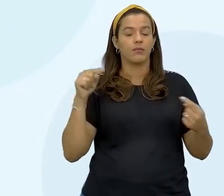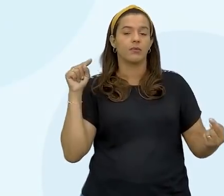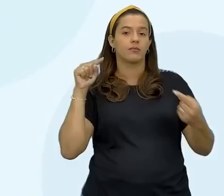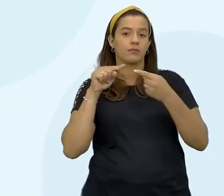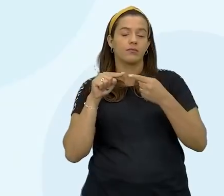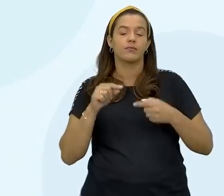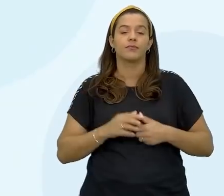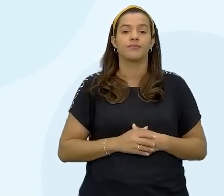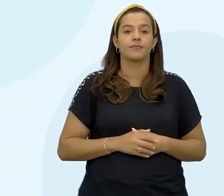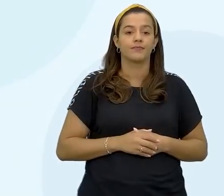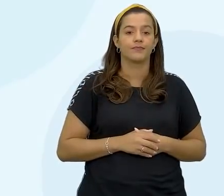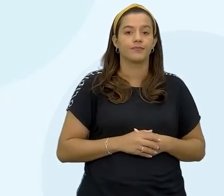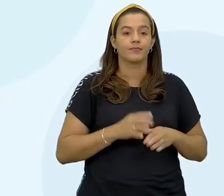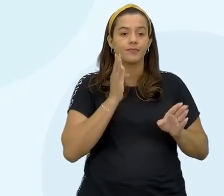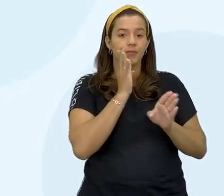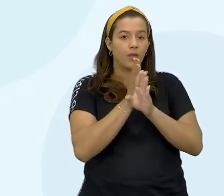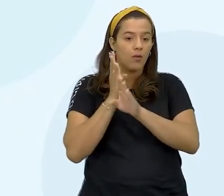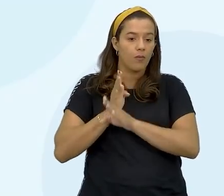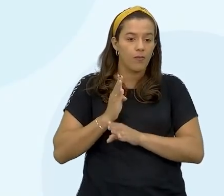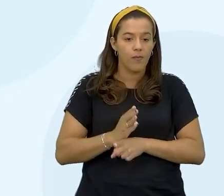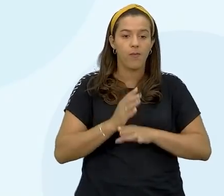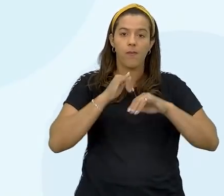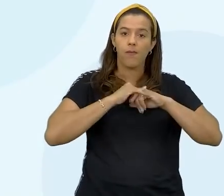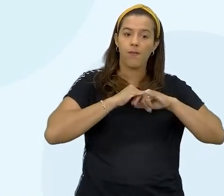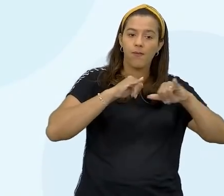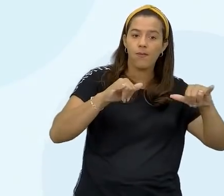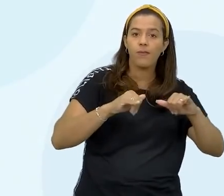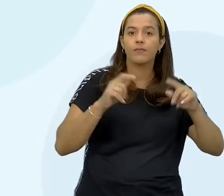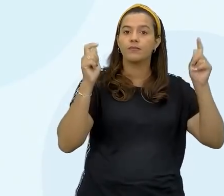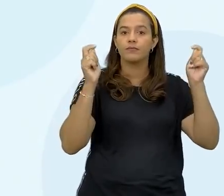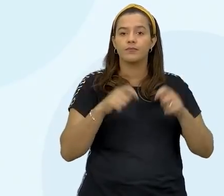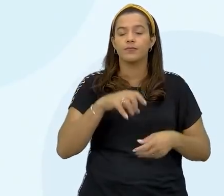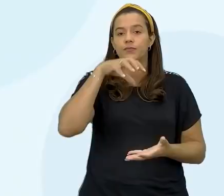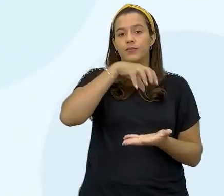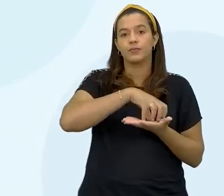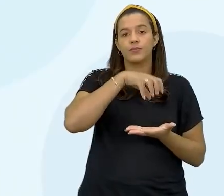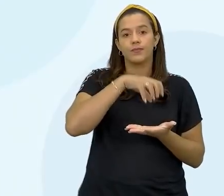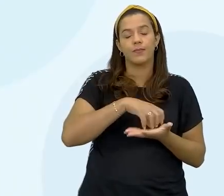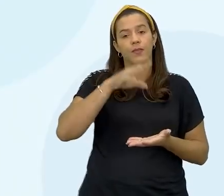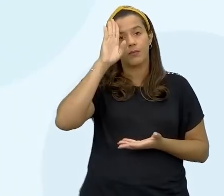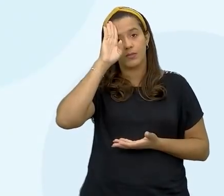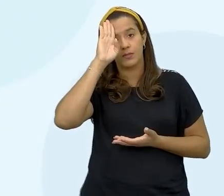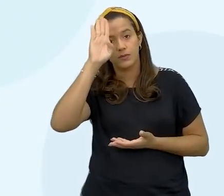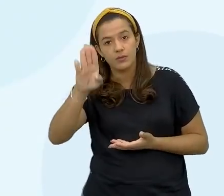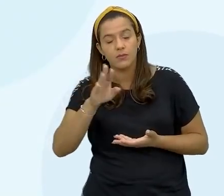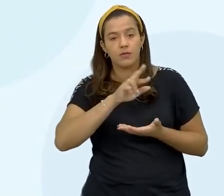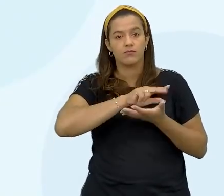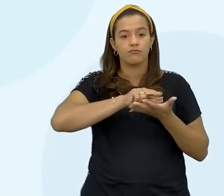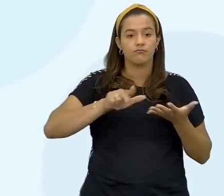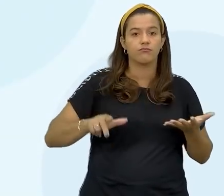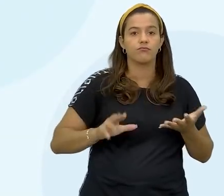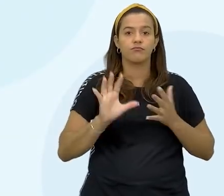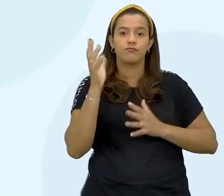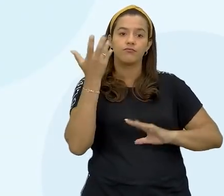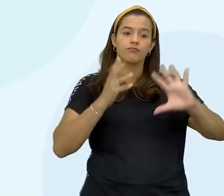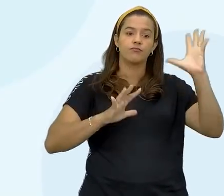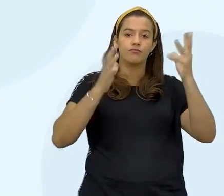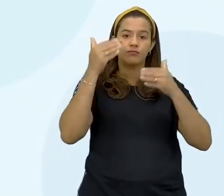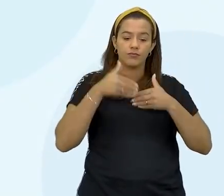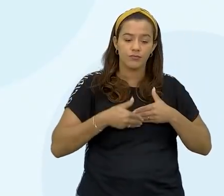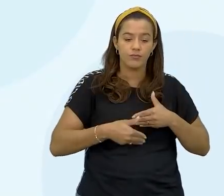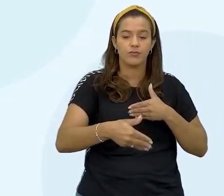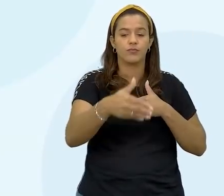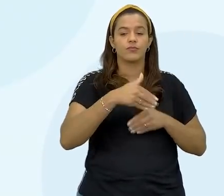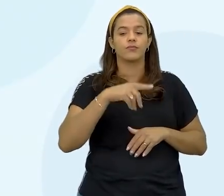articulação. Identificar em notícias o fato central, suas principais circunstâncias e eventuais